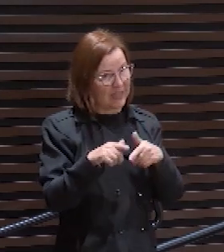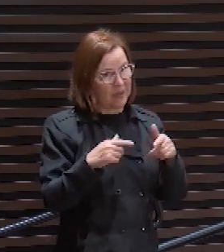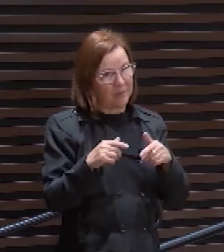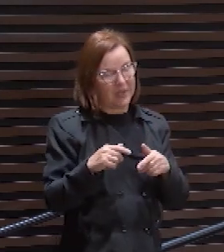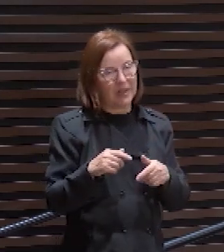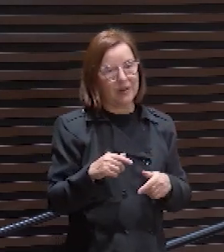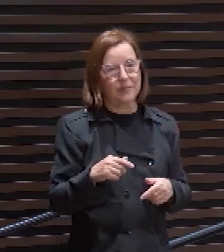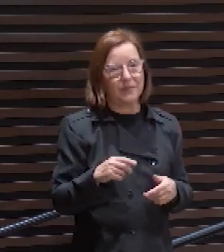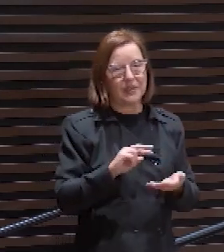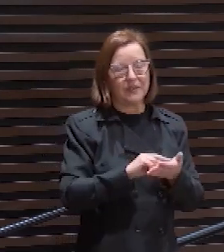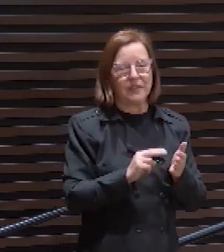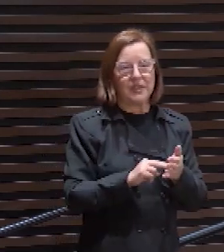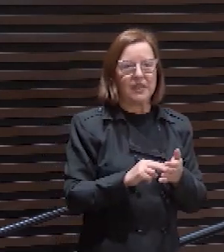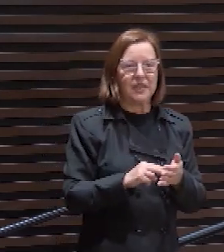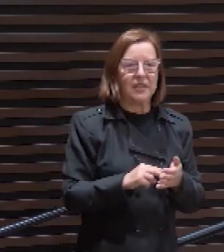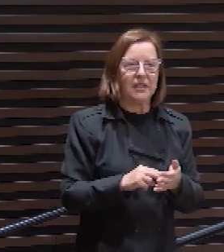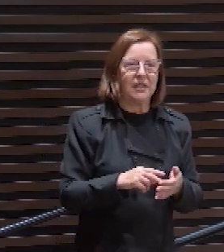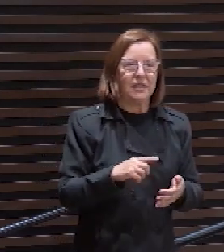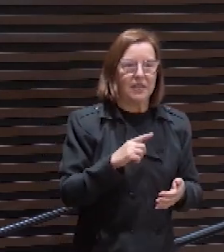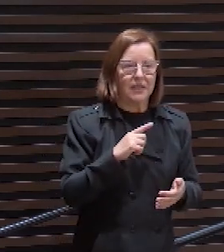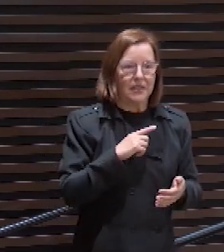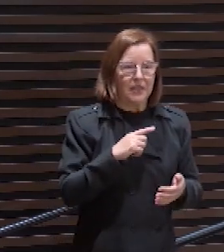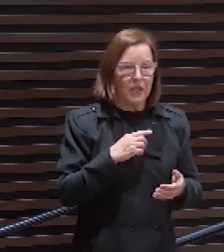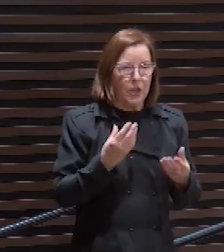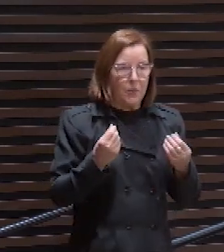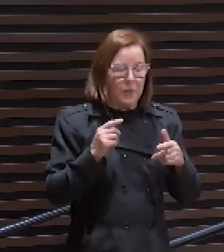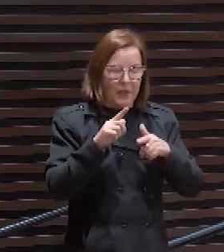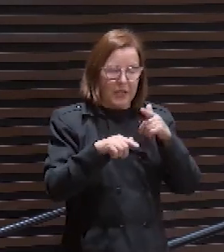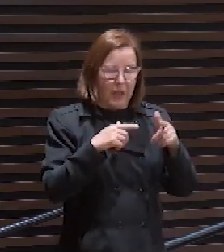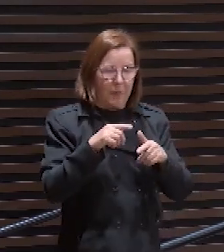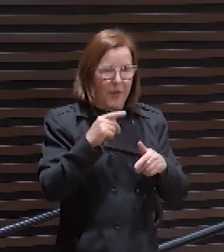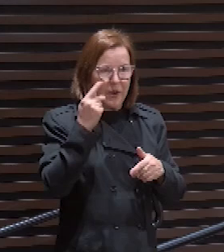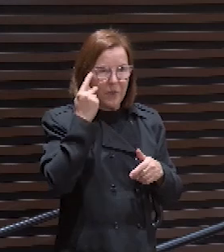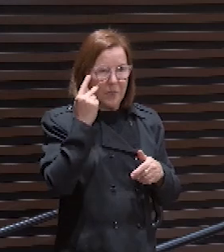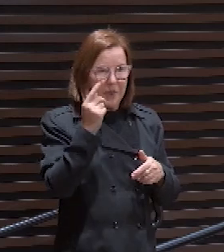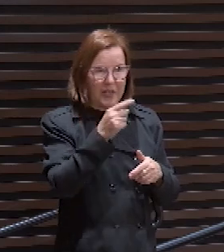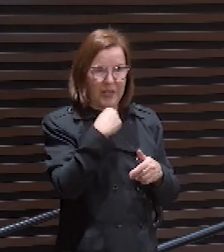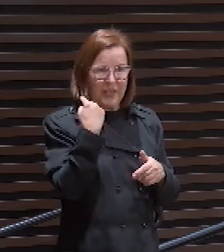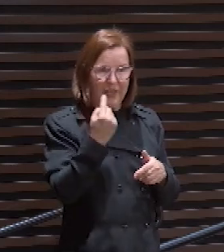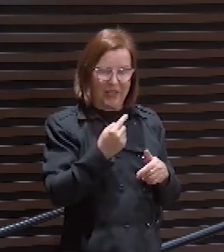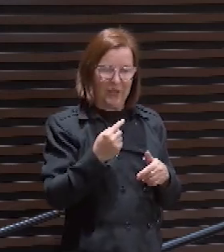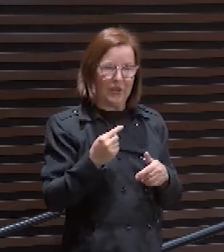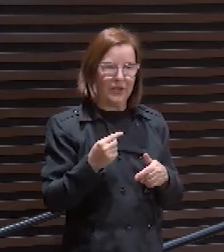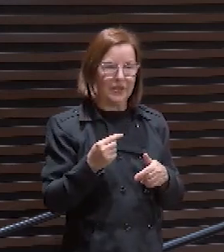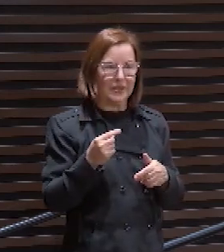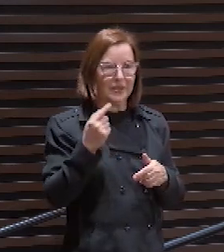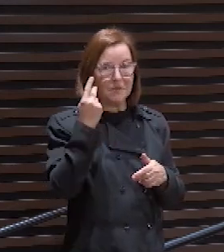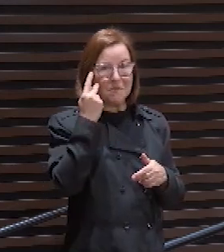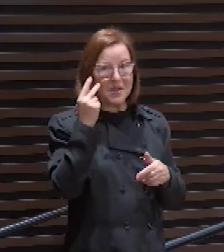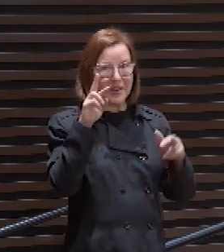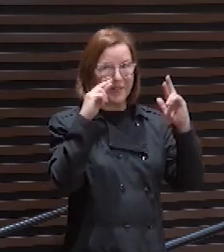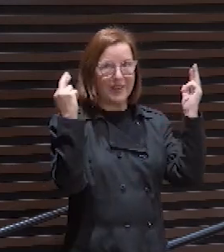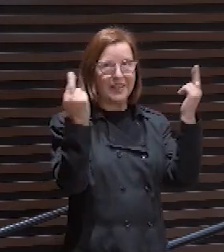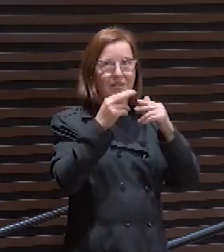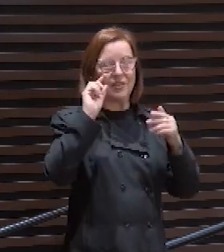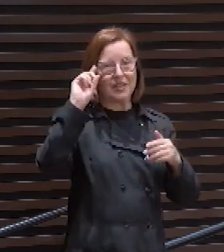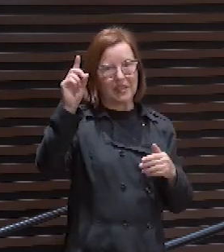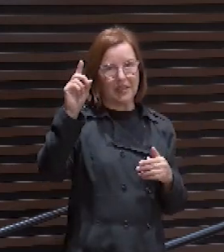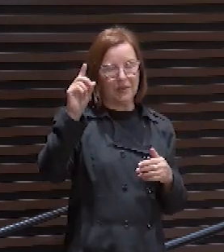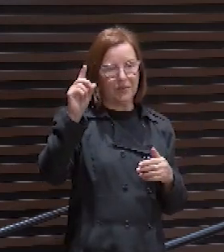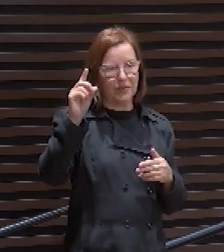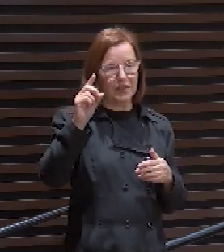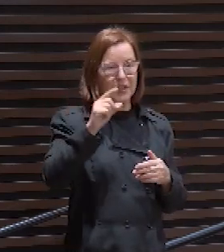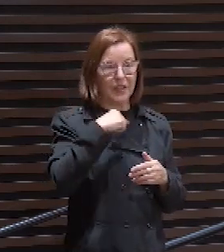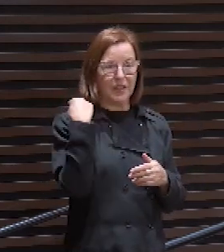existe muito trabalho para o qual somos chamados no reino de Deus, e pouca é a mão de obra. Somos trabalhadores do